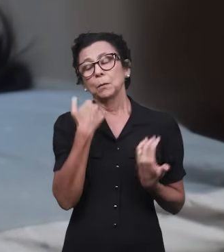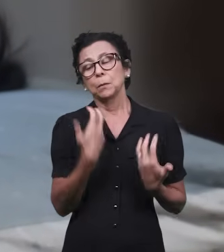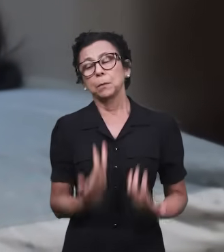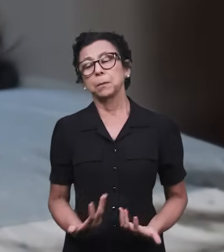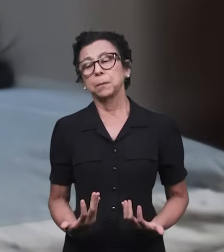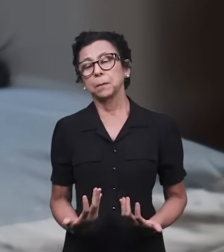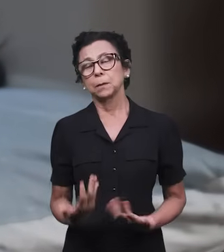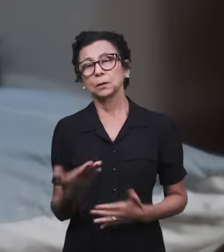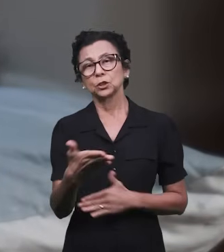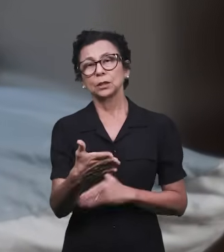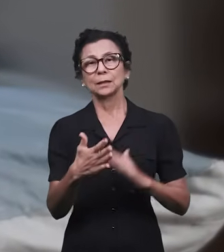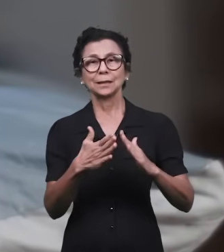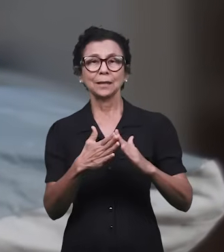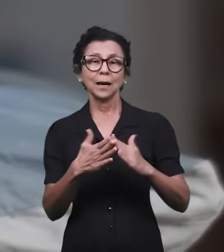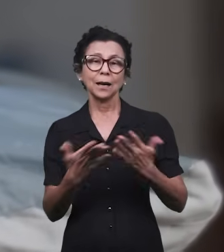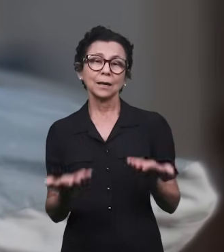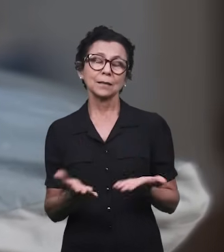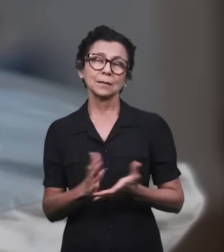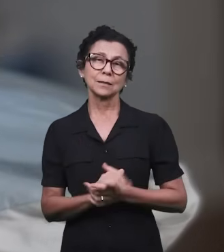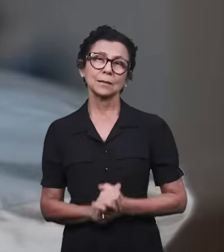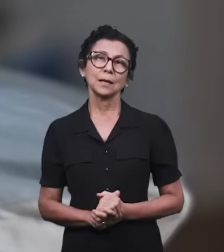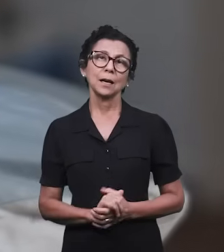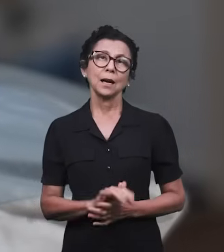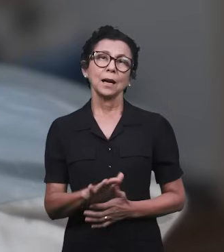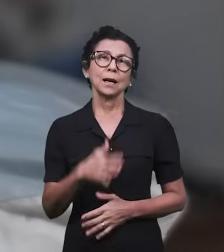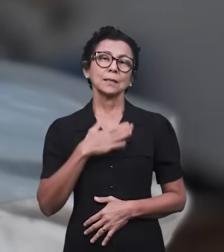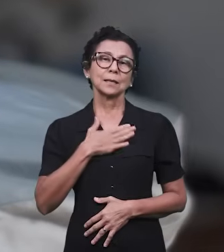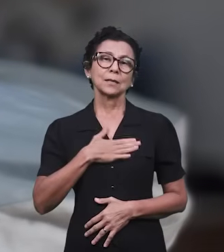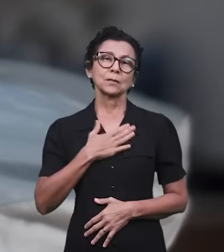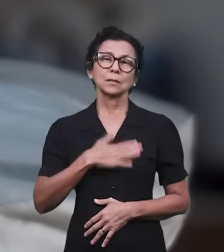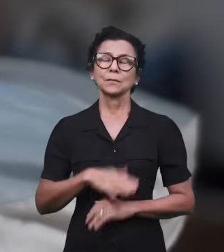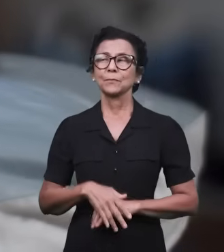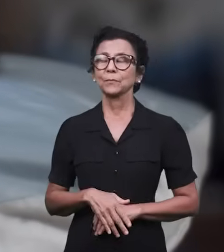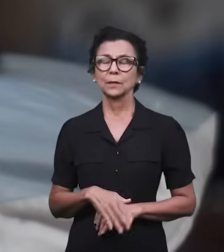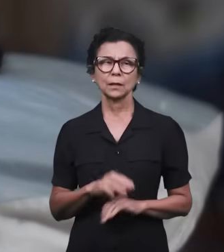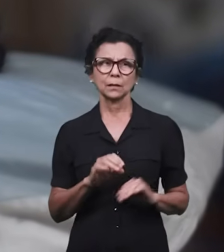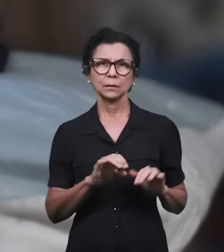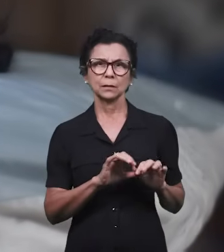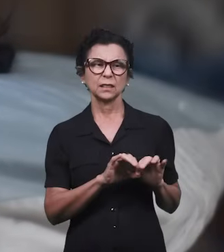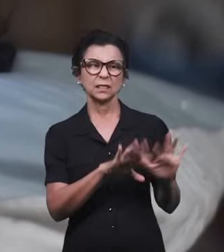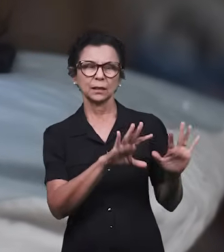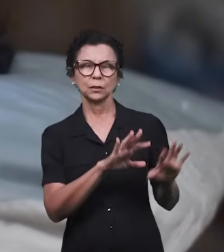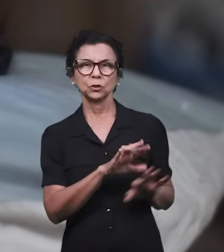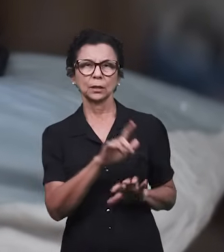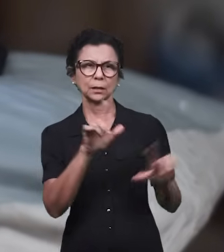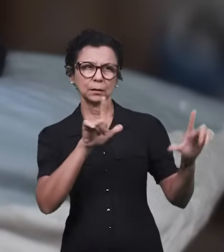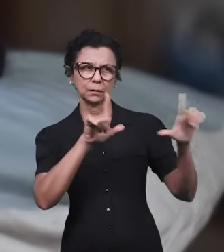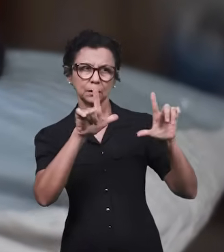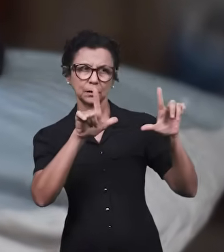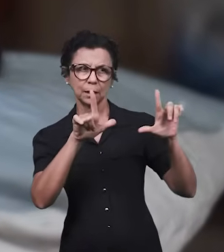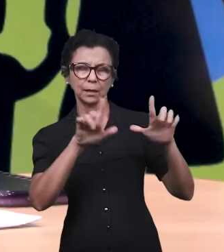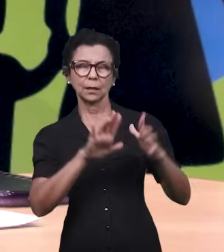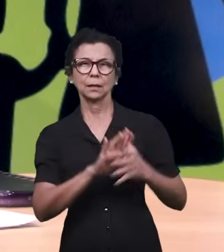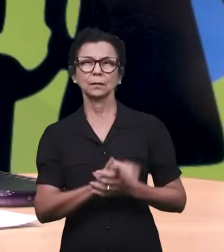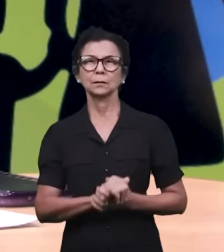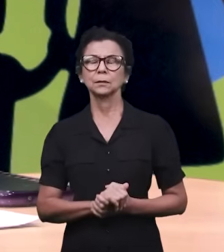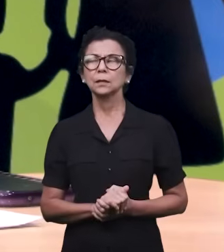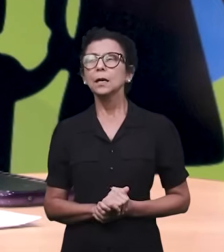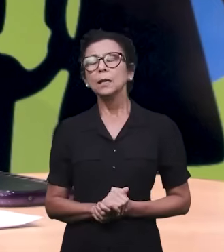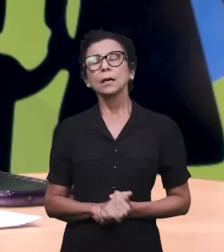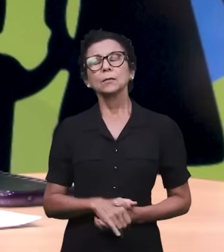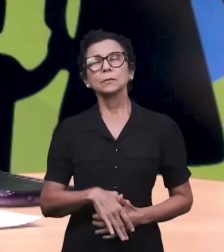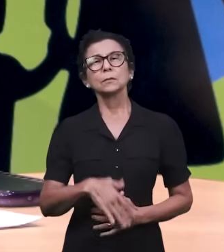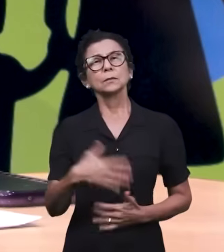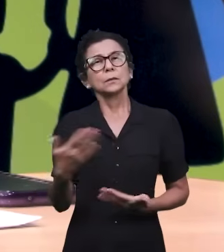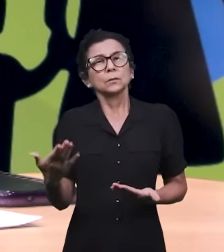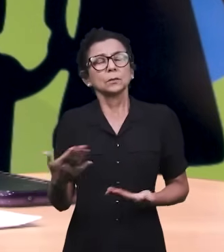o modo de descanso deles, vamos assim dizer, é o filho na tela. E aí quando você chama esse filho, não